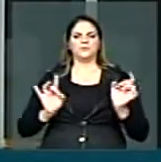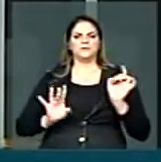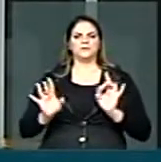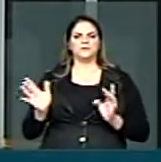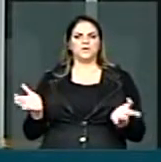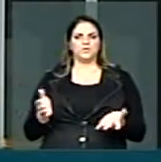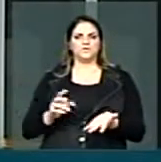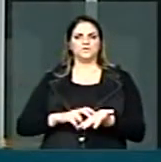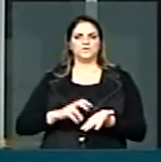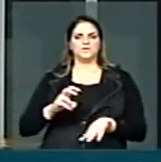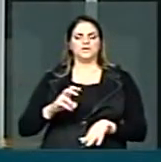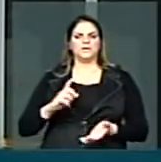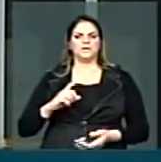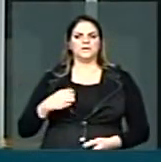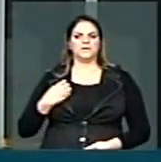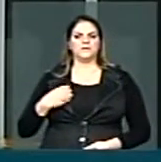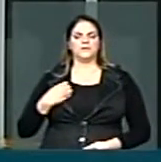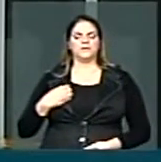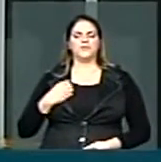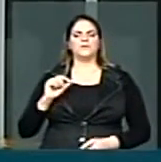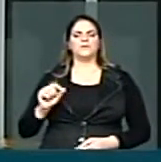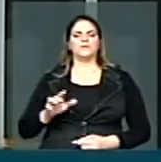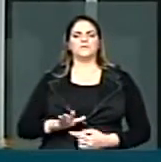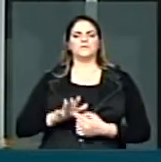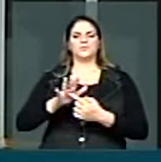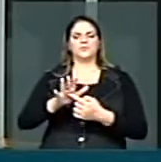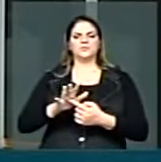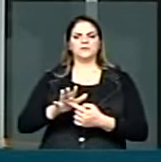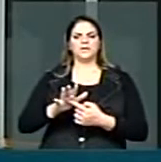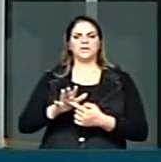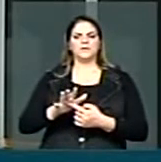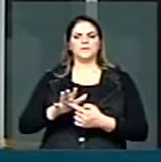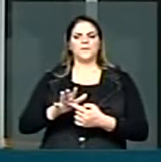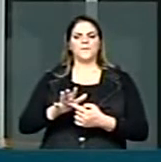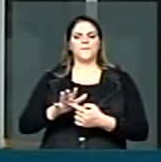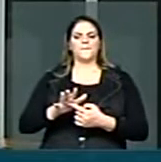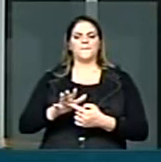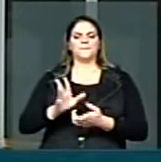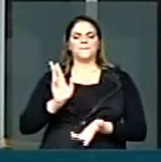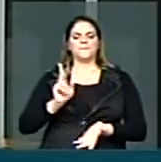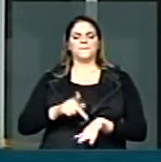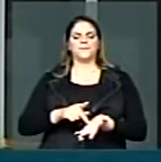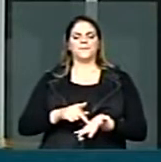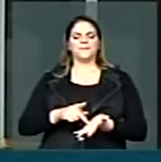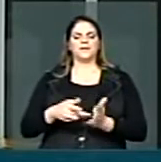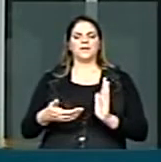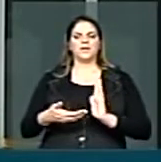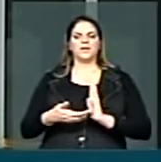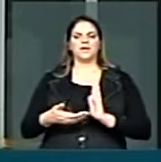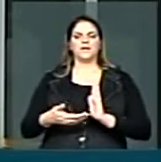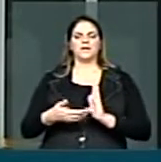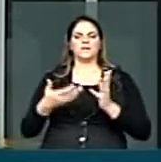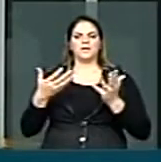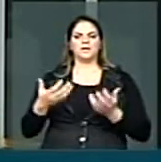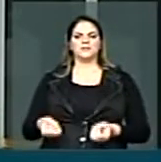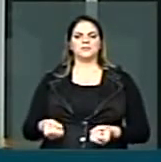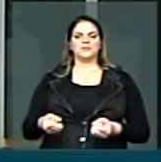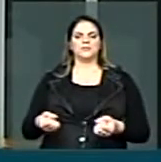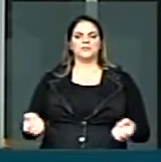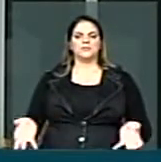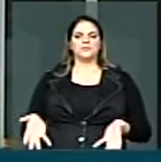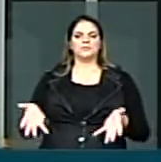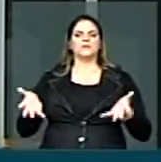de hoje assinala positivamente a adesão da Câmara dos Deputados